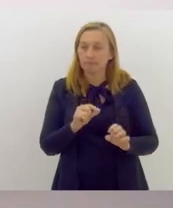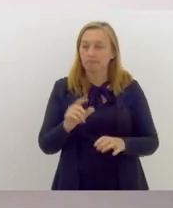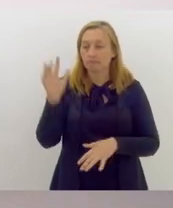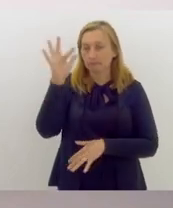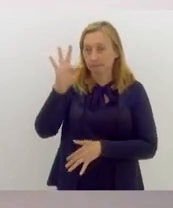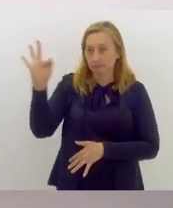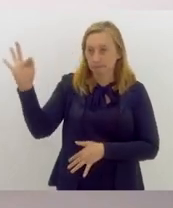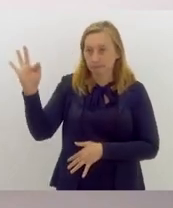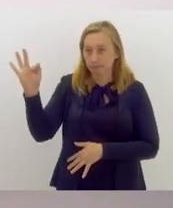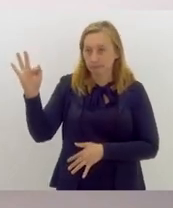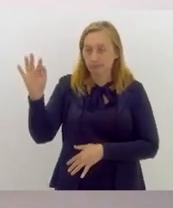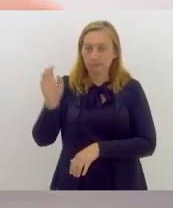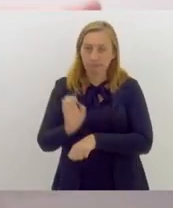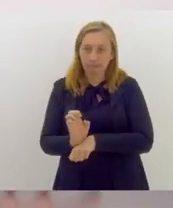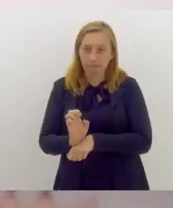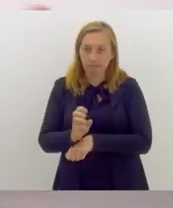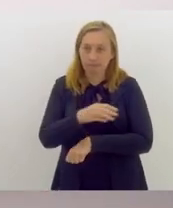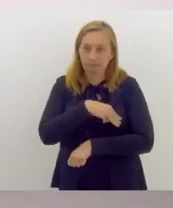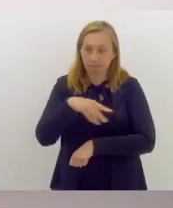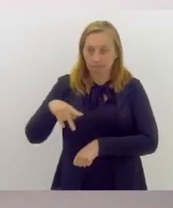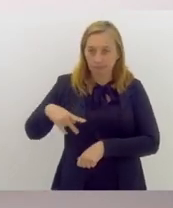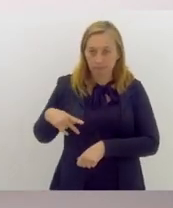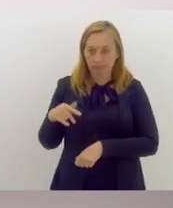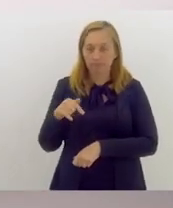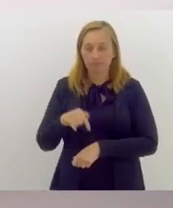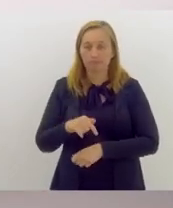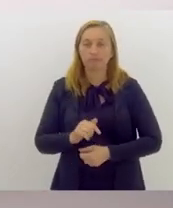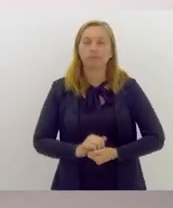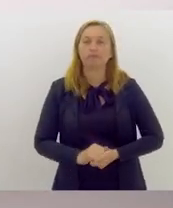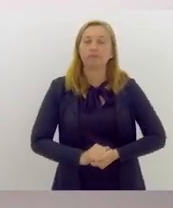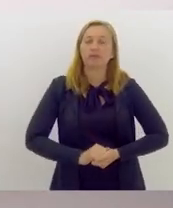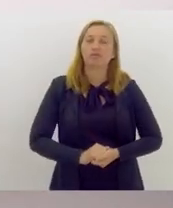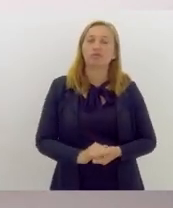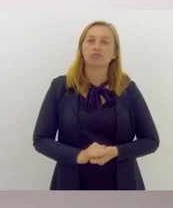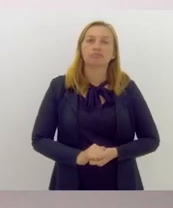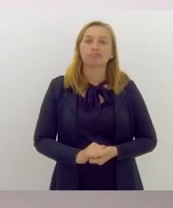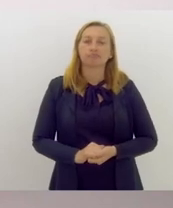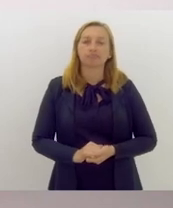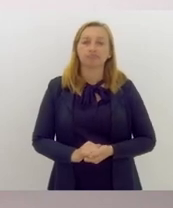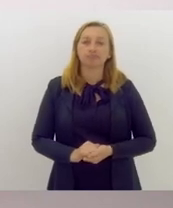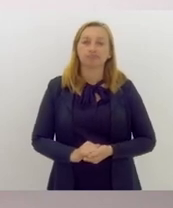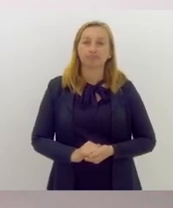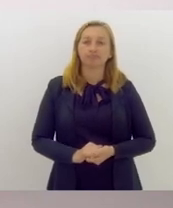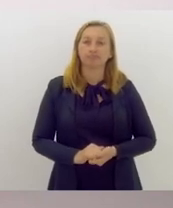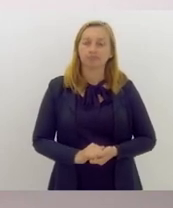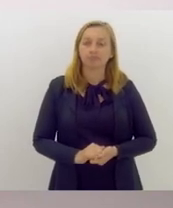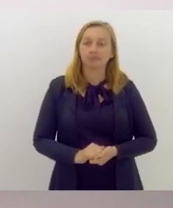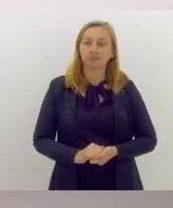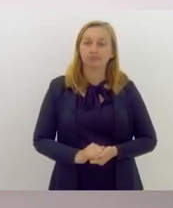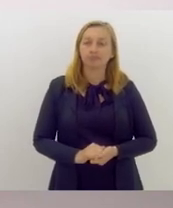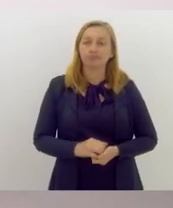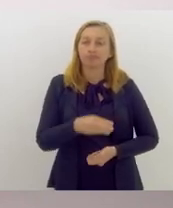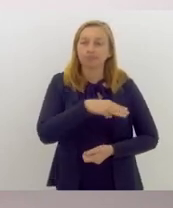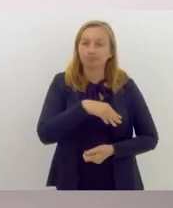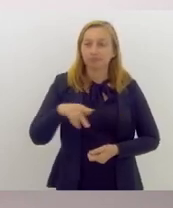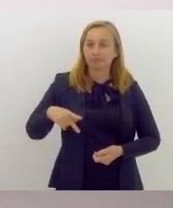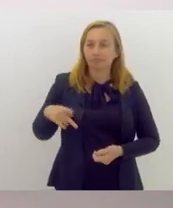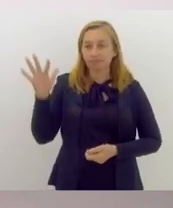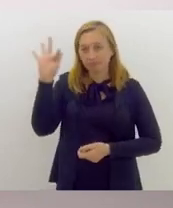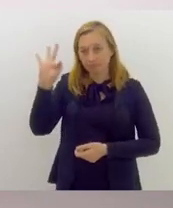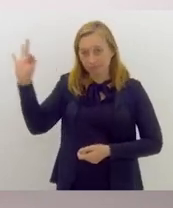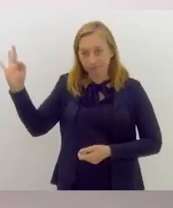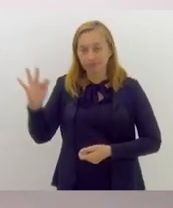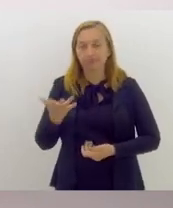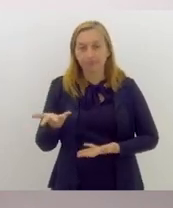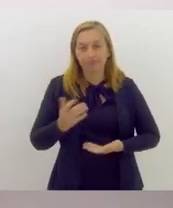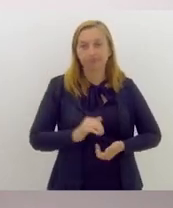ministério público estadual aqui na justiça estadual o Ministério Público Federal